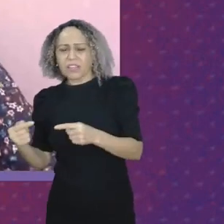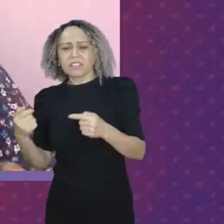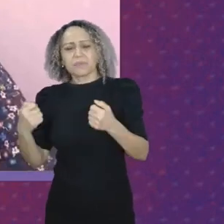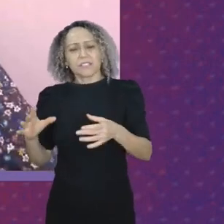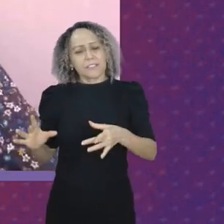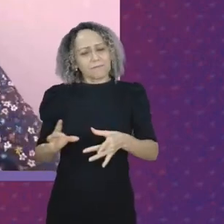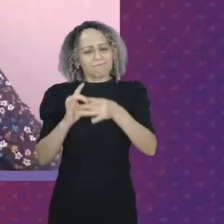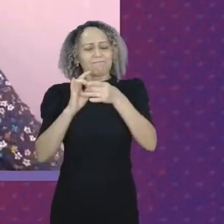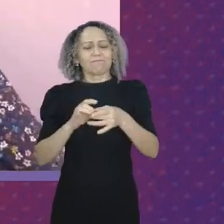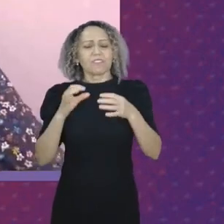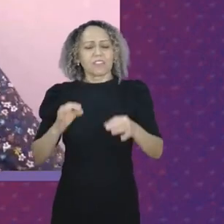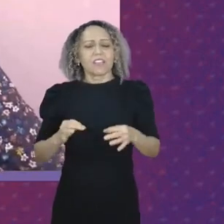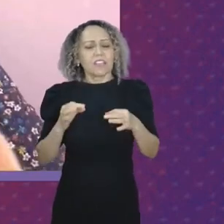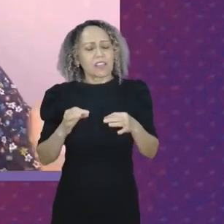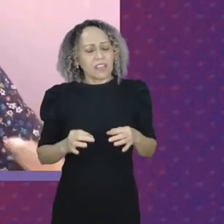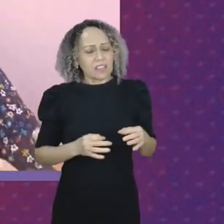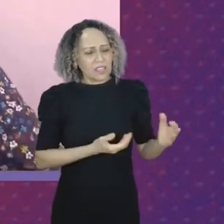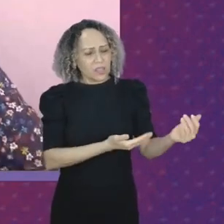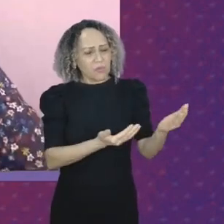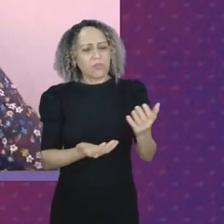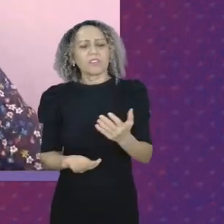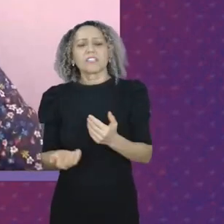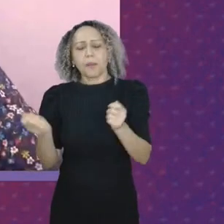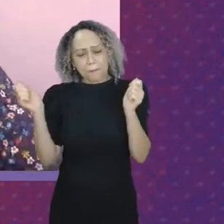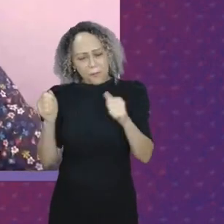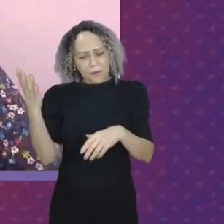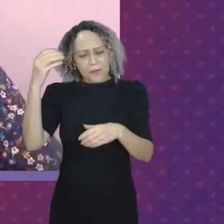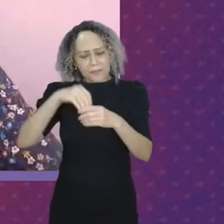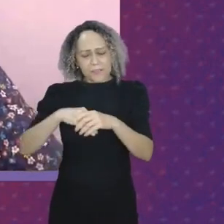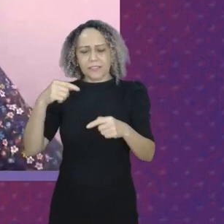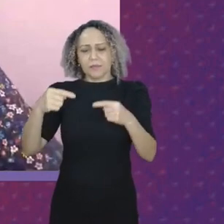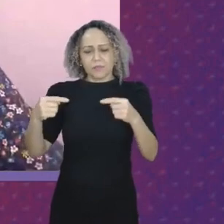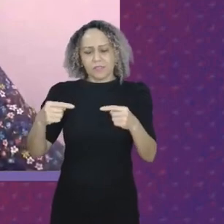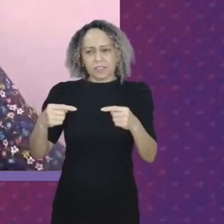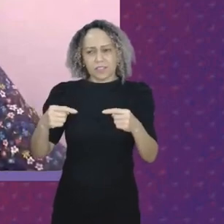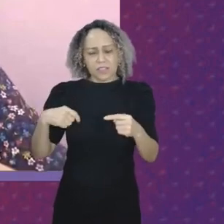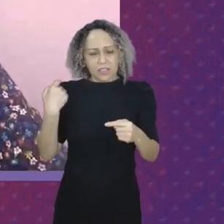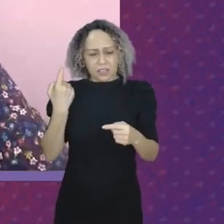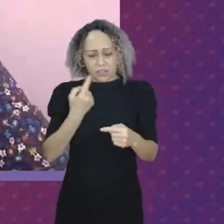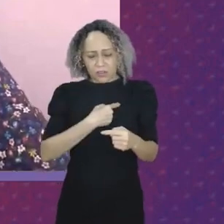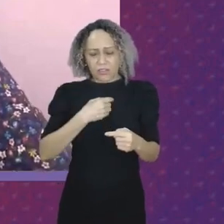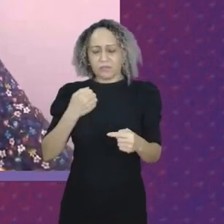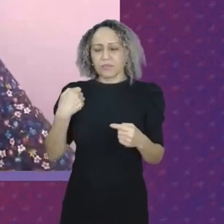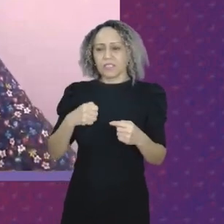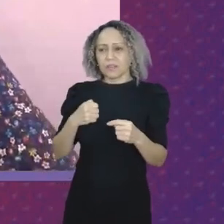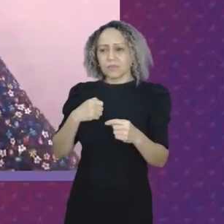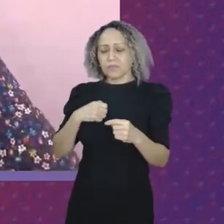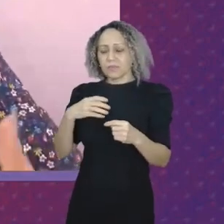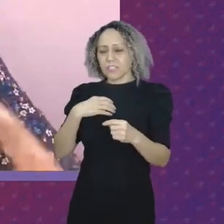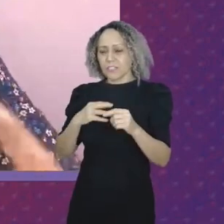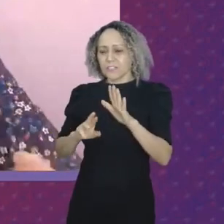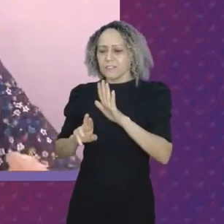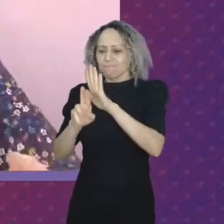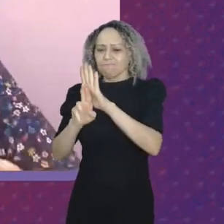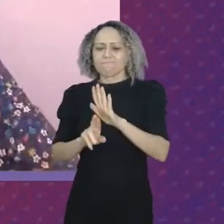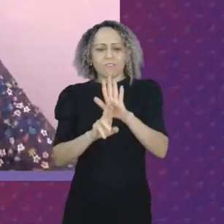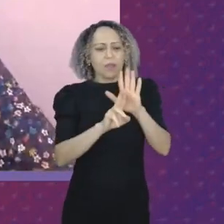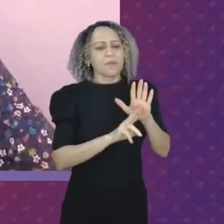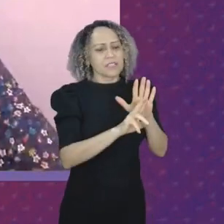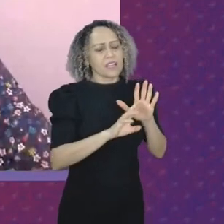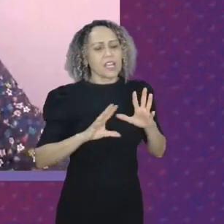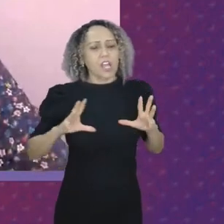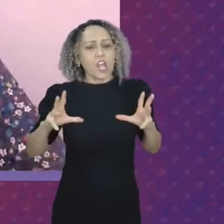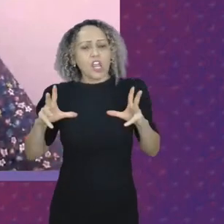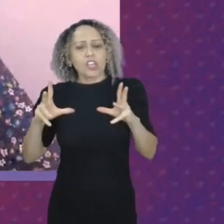juventude pode e deve ocupar a política. Nada por nós sem nós, não é assim que diz a música. Eu acho que a gente quer, em todos os aspectos,